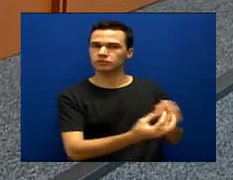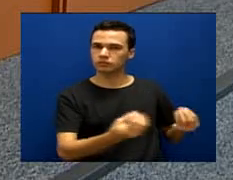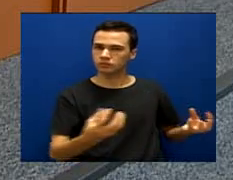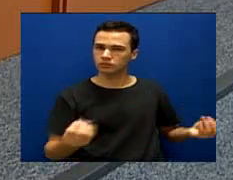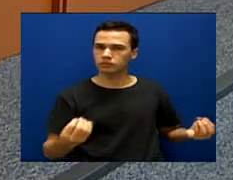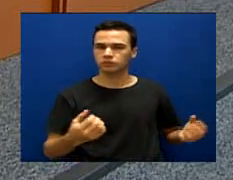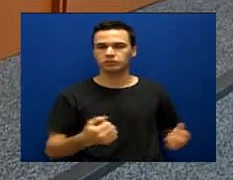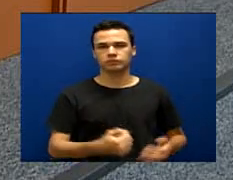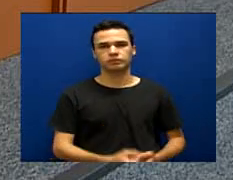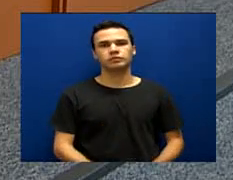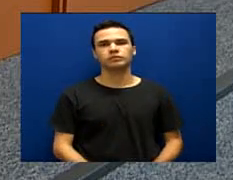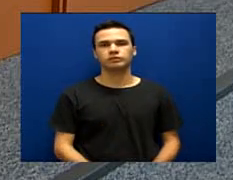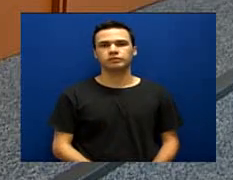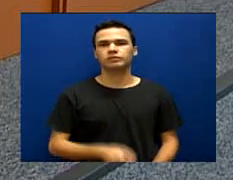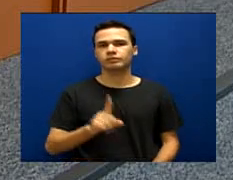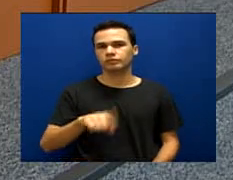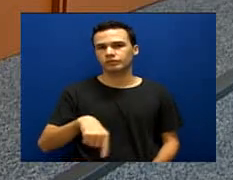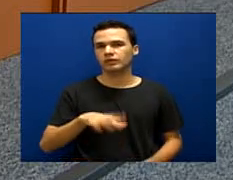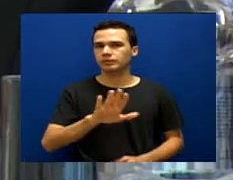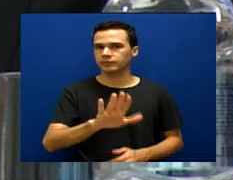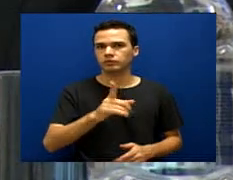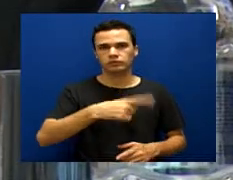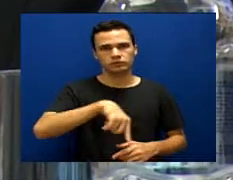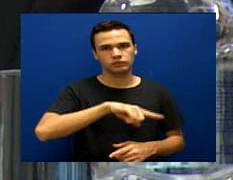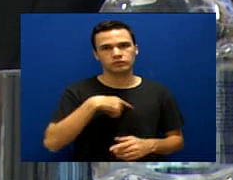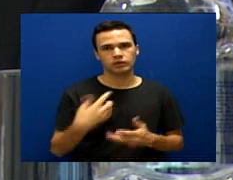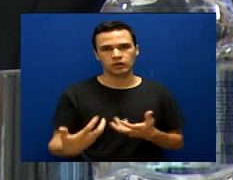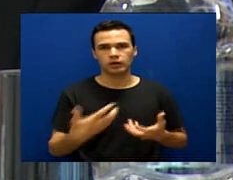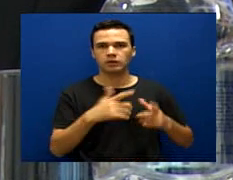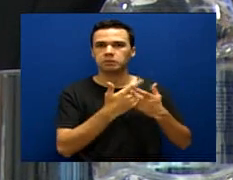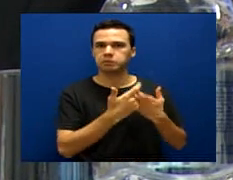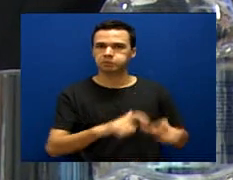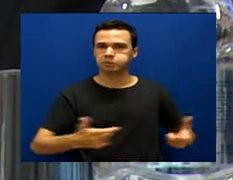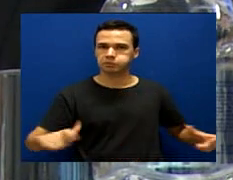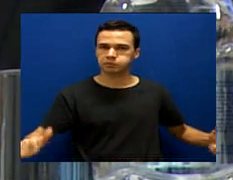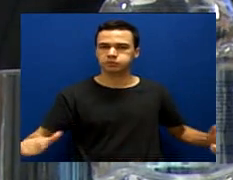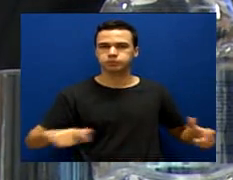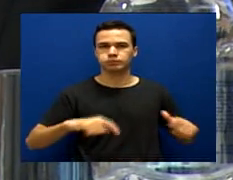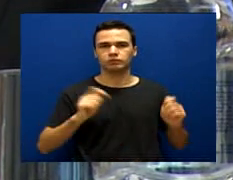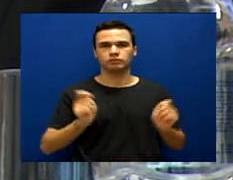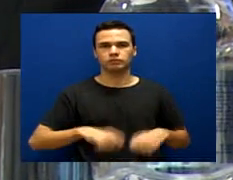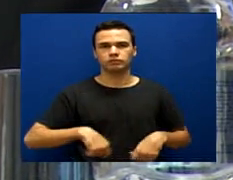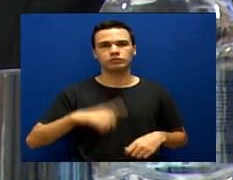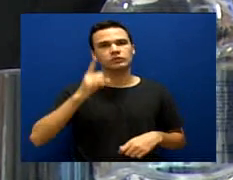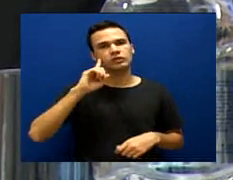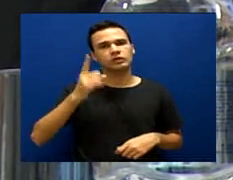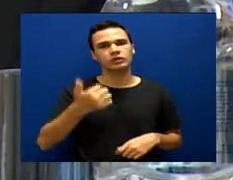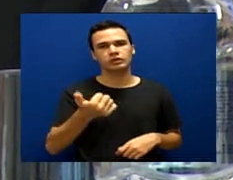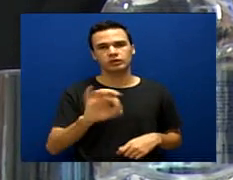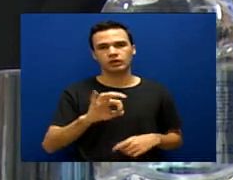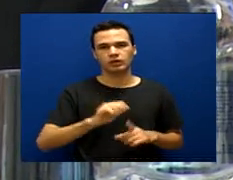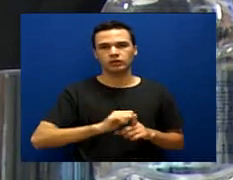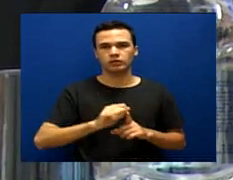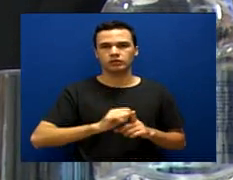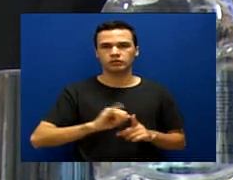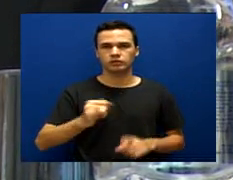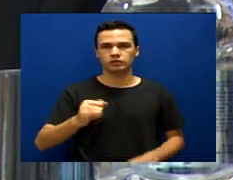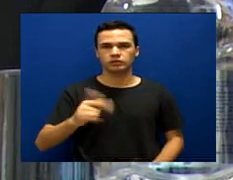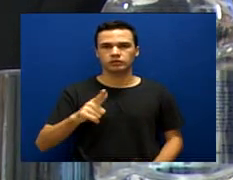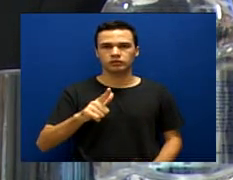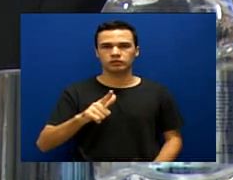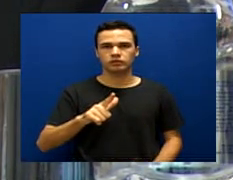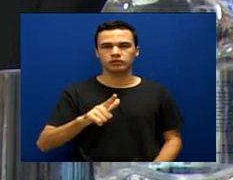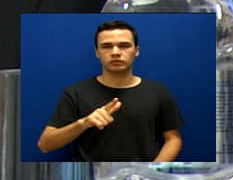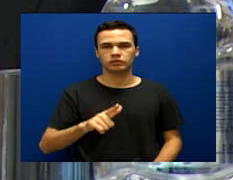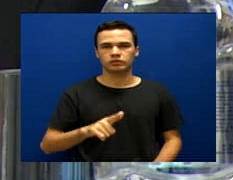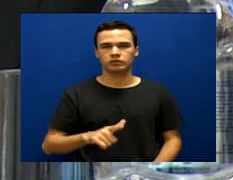sociedade organizada. Tá. É assim, mas nós vamos ampliar, com a permissão de todos. Então, de ser dia 10 de julho, João. Não está.